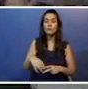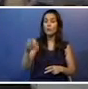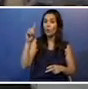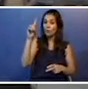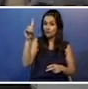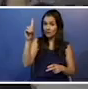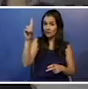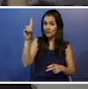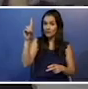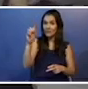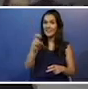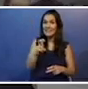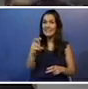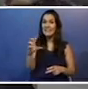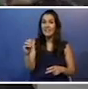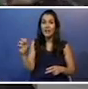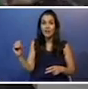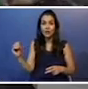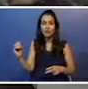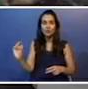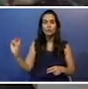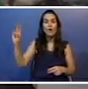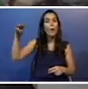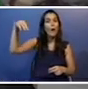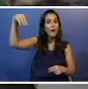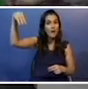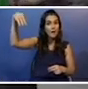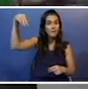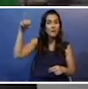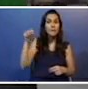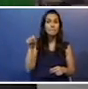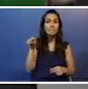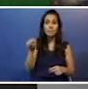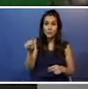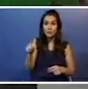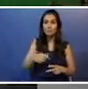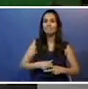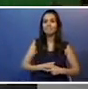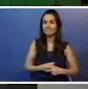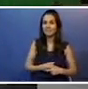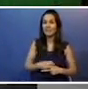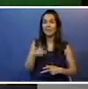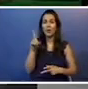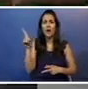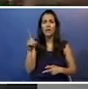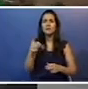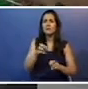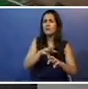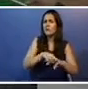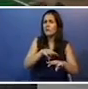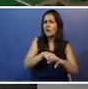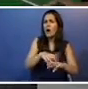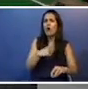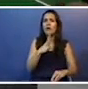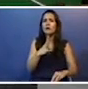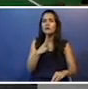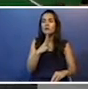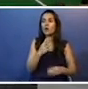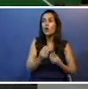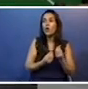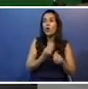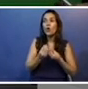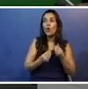a 500 e o M 1000. E em matemática, elas ficaram conhecidas